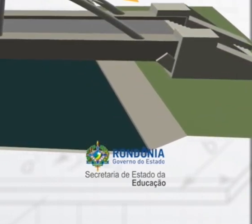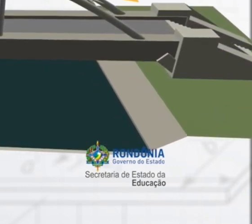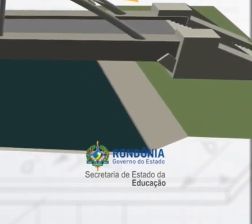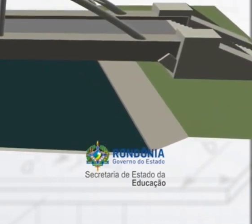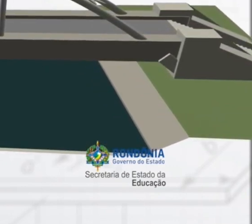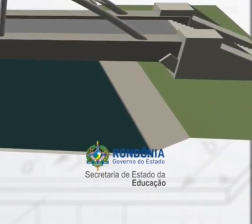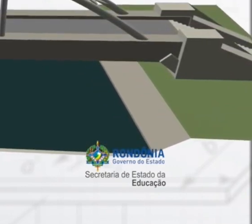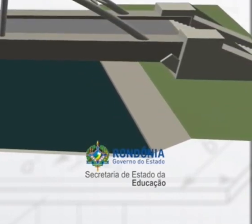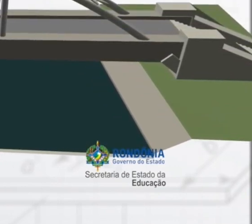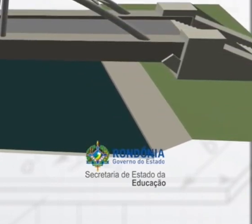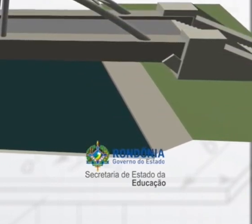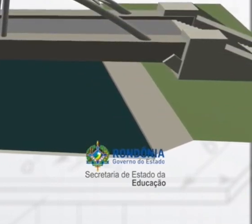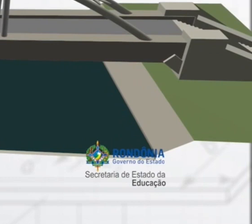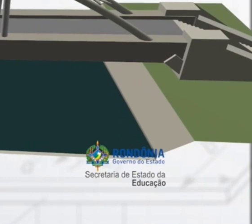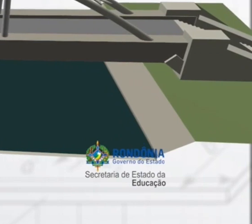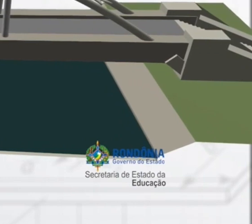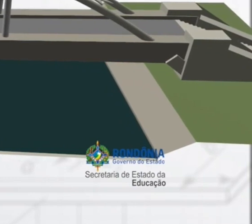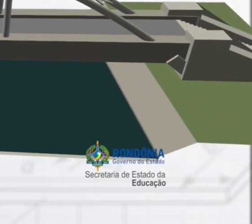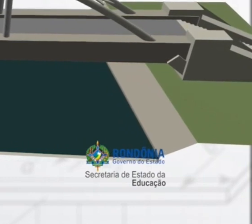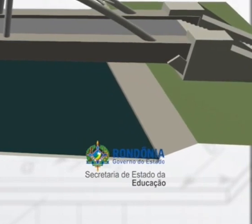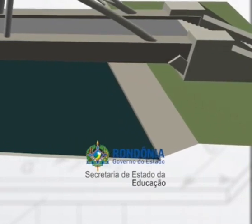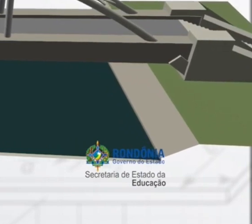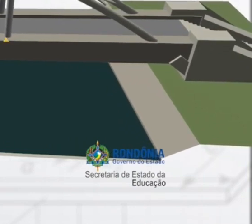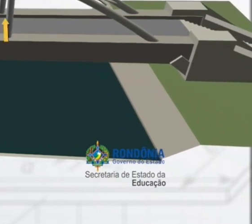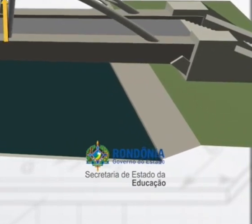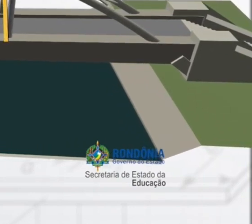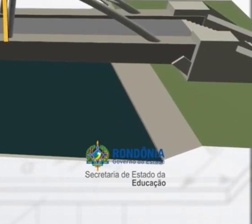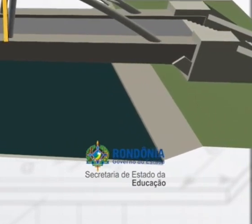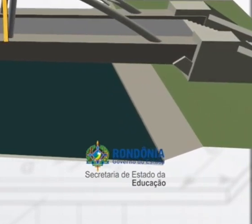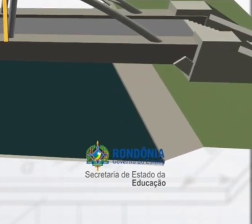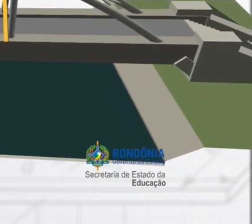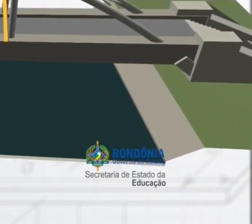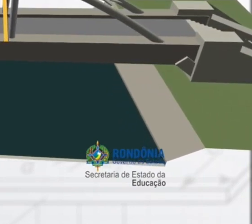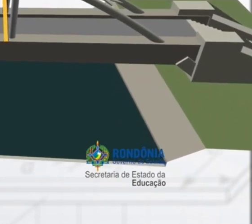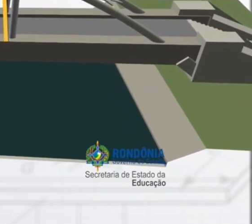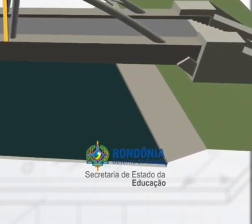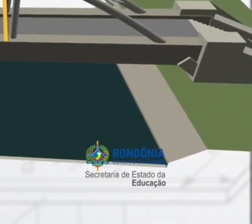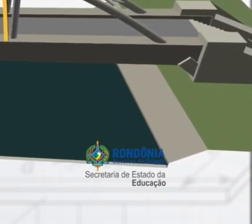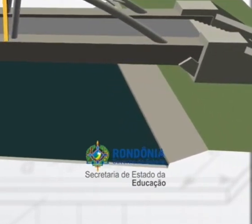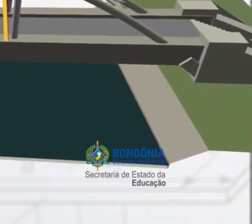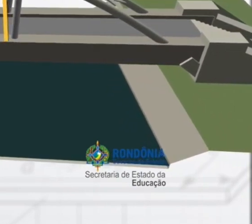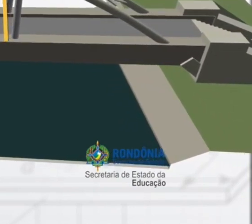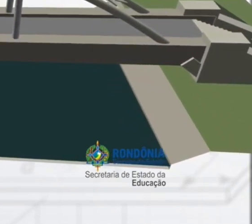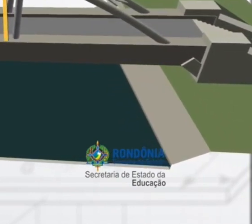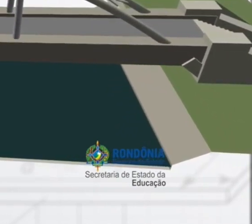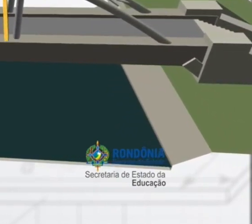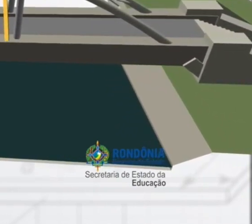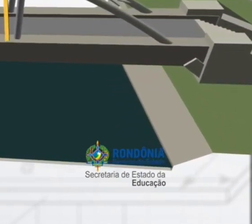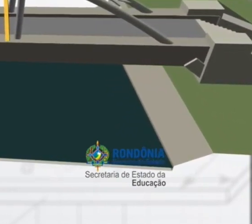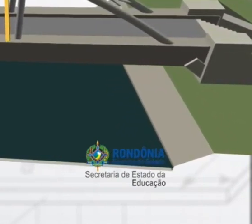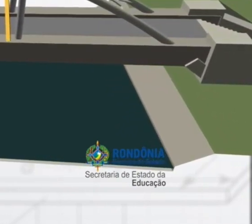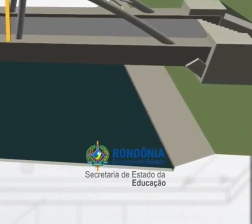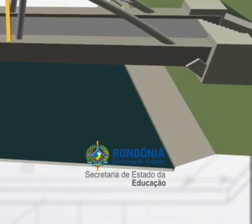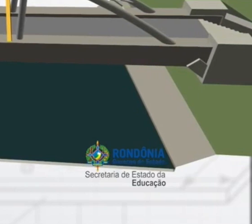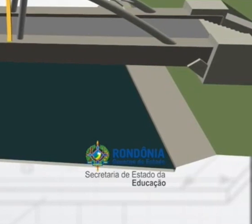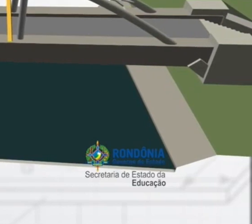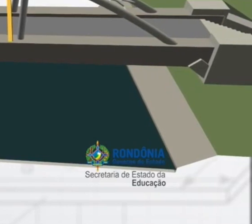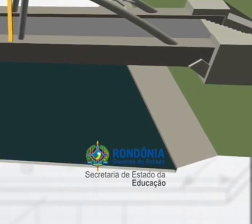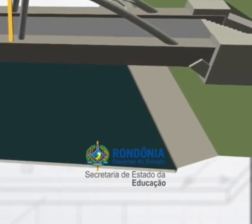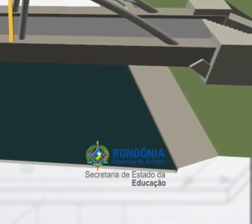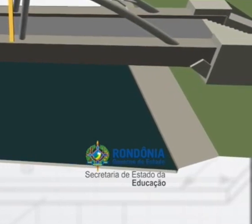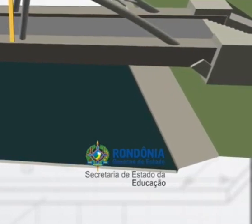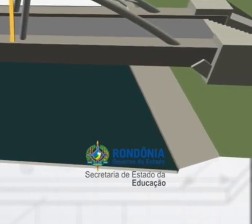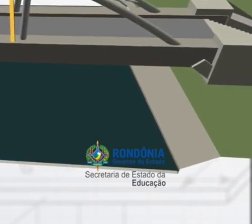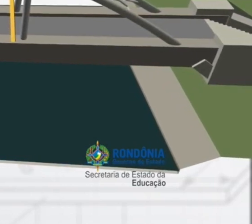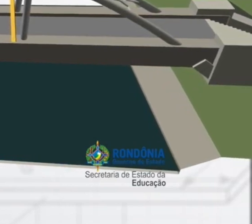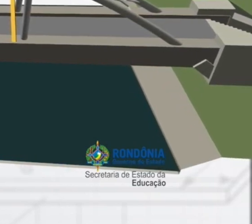Agora, ele precisa calcular o tamanho das outras 4 pilastras menores, 2 à esquerda e 2 à direita da pilastra